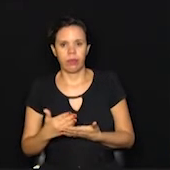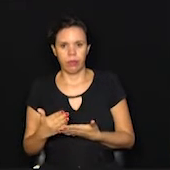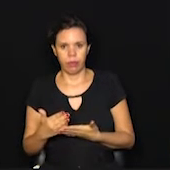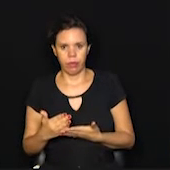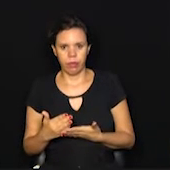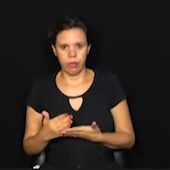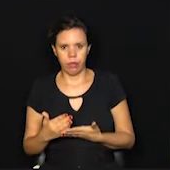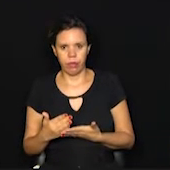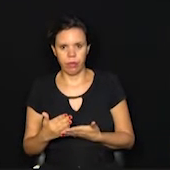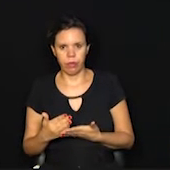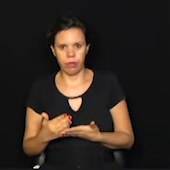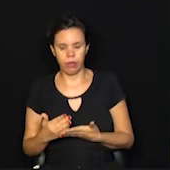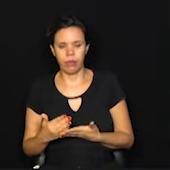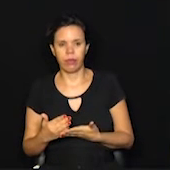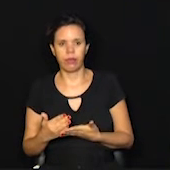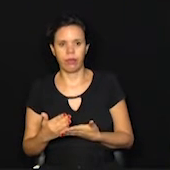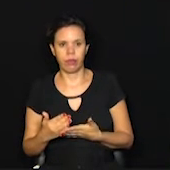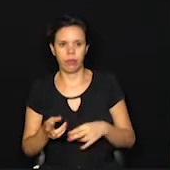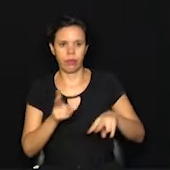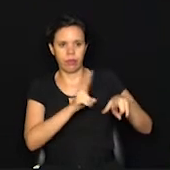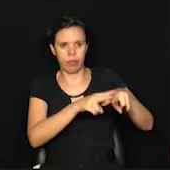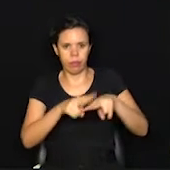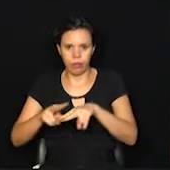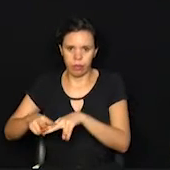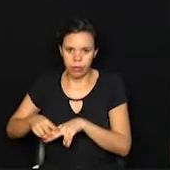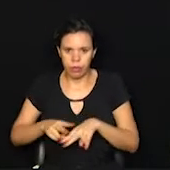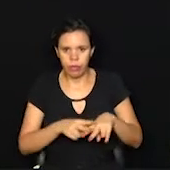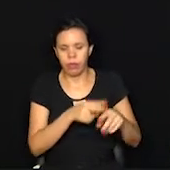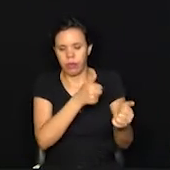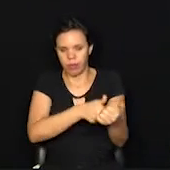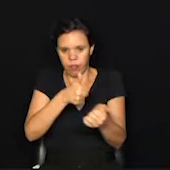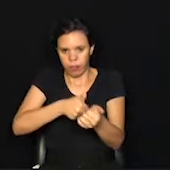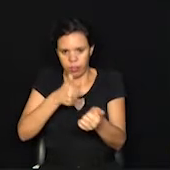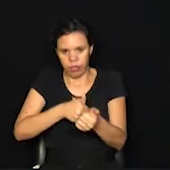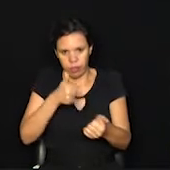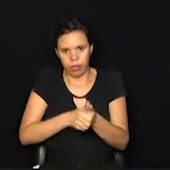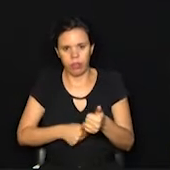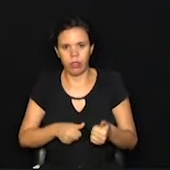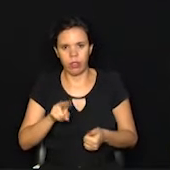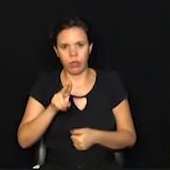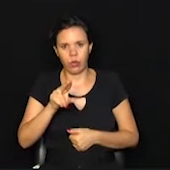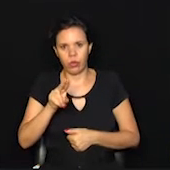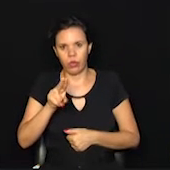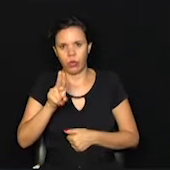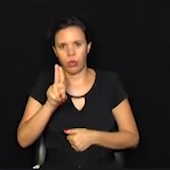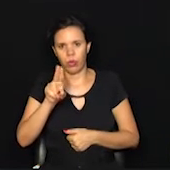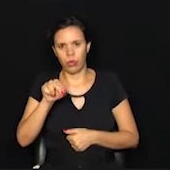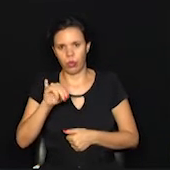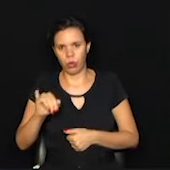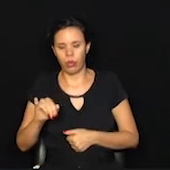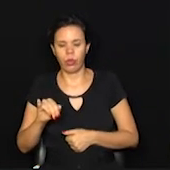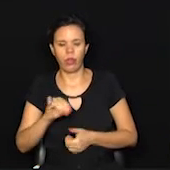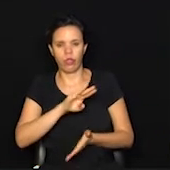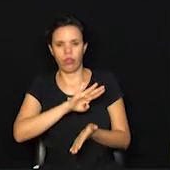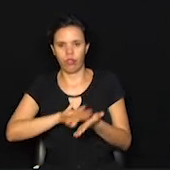as sanções as prisões as perseguições por exemplo une é colocada fora da legalidade da